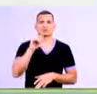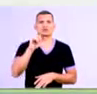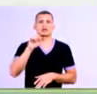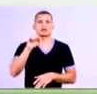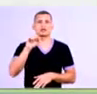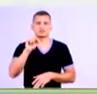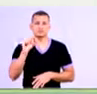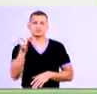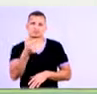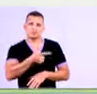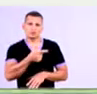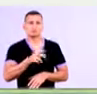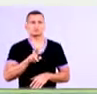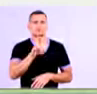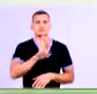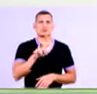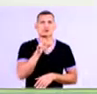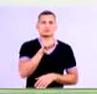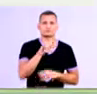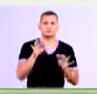é a visão